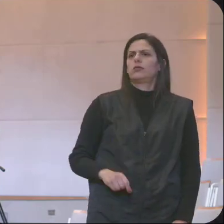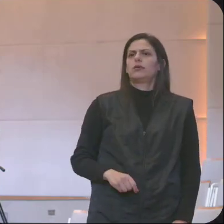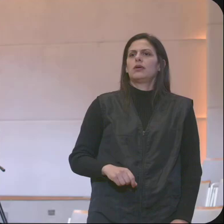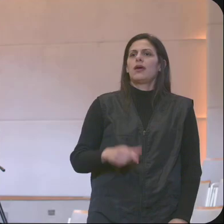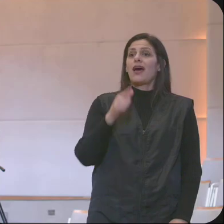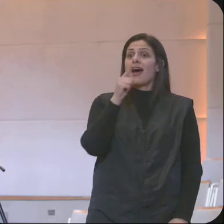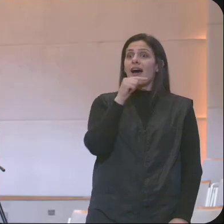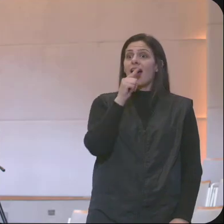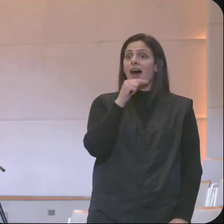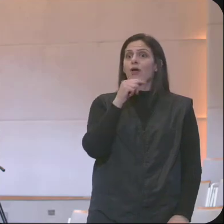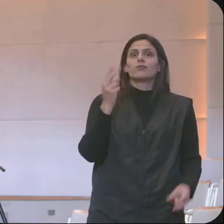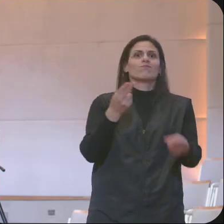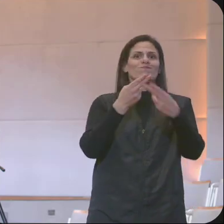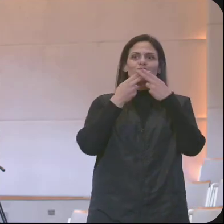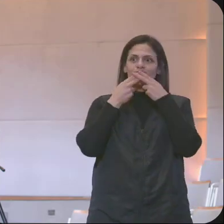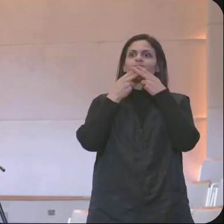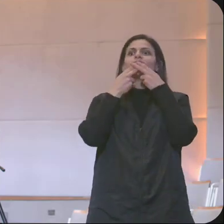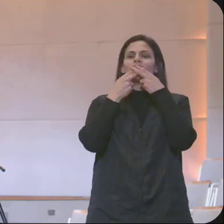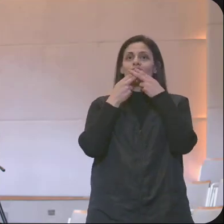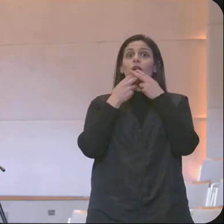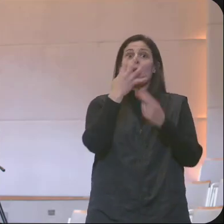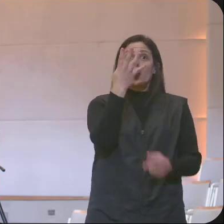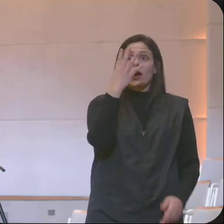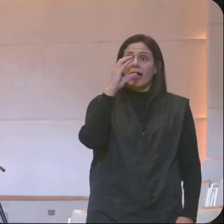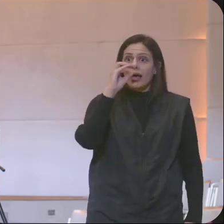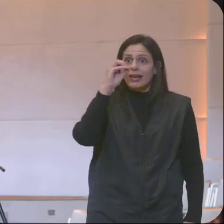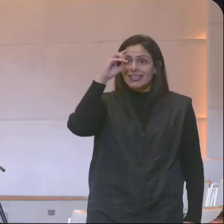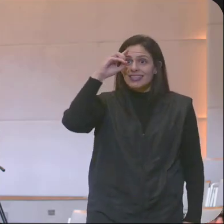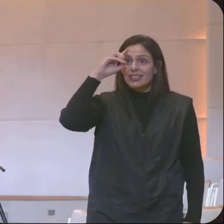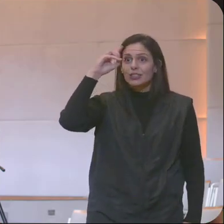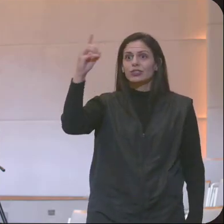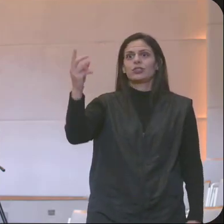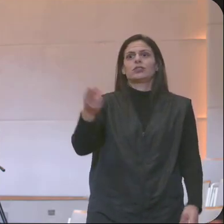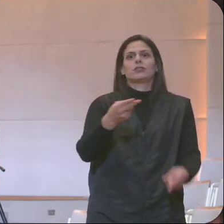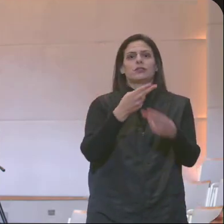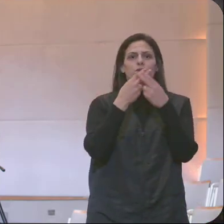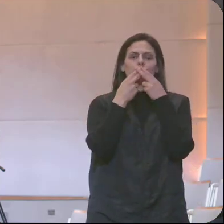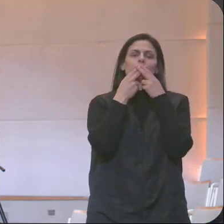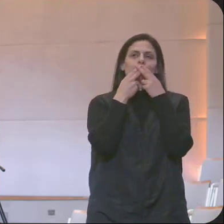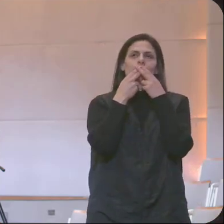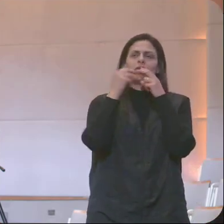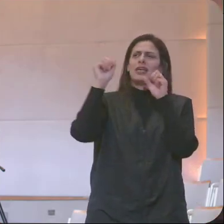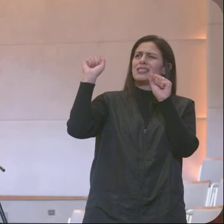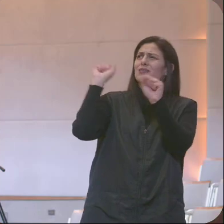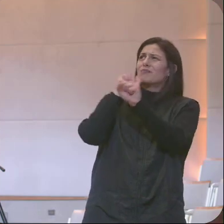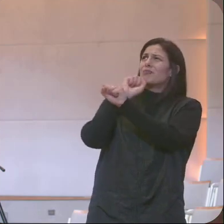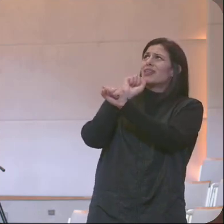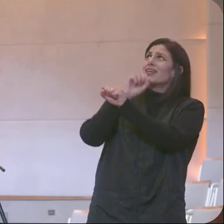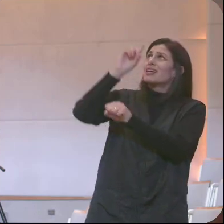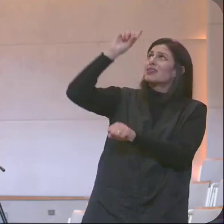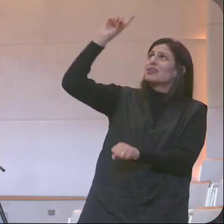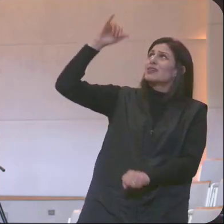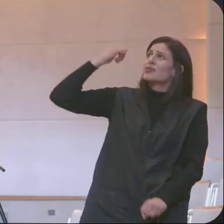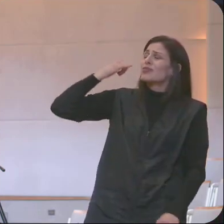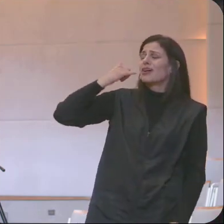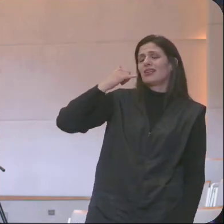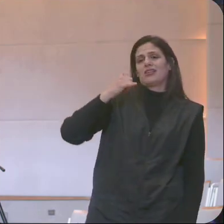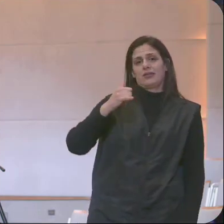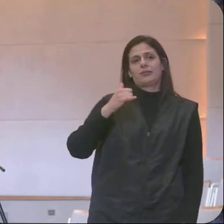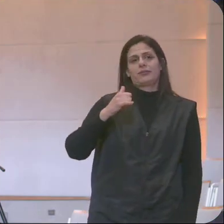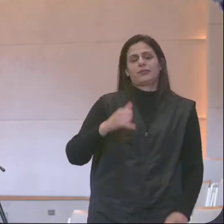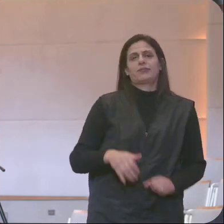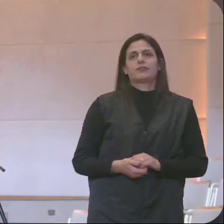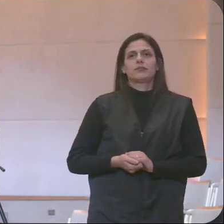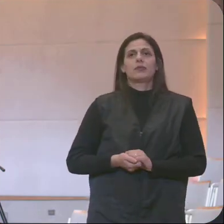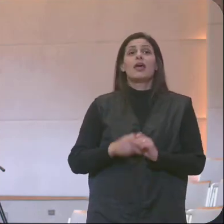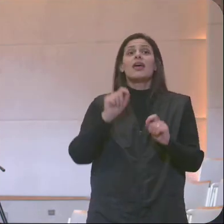40 dias esperando que Deus falasse com ele. E quem você acha que sustentou Moisés todo esse